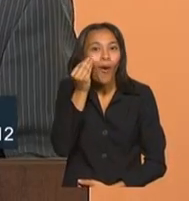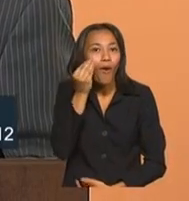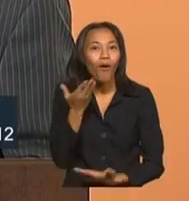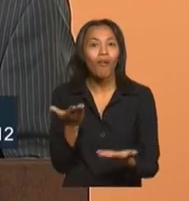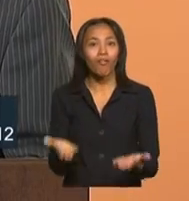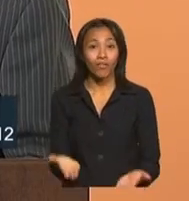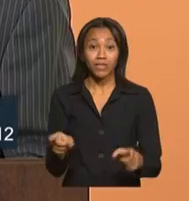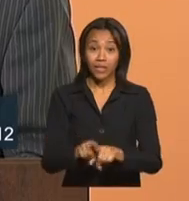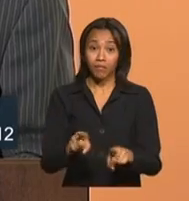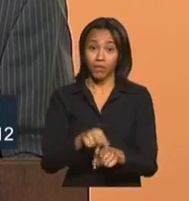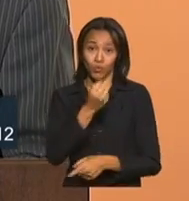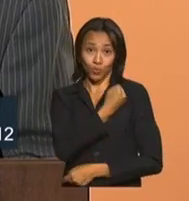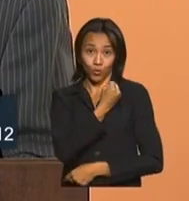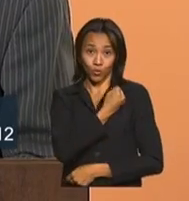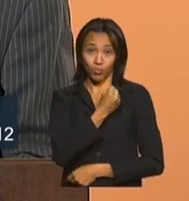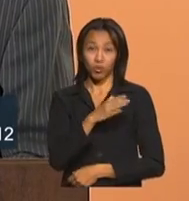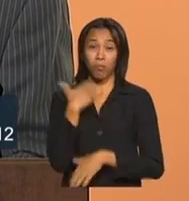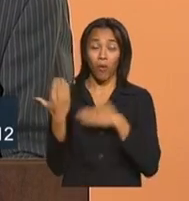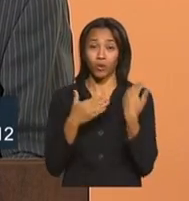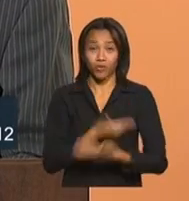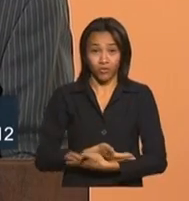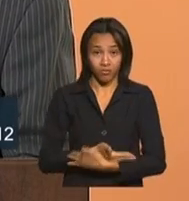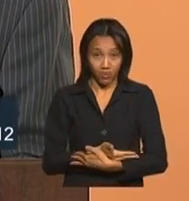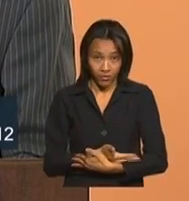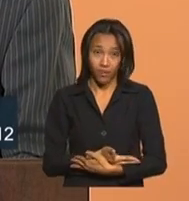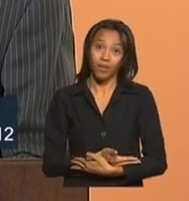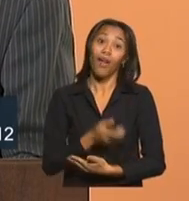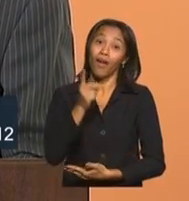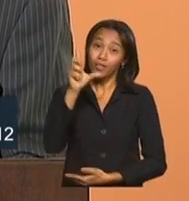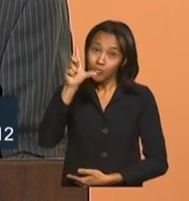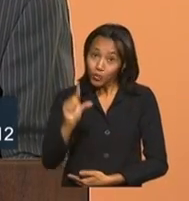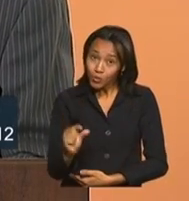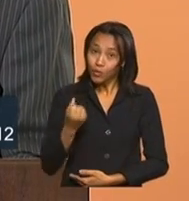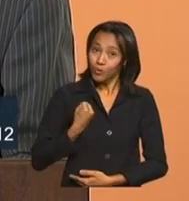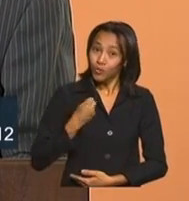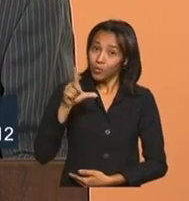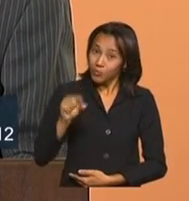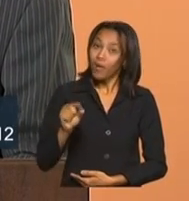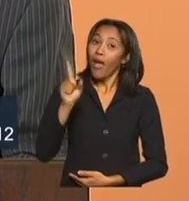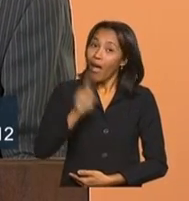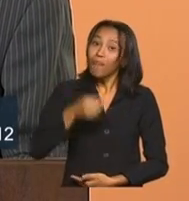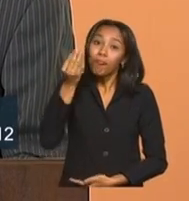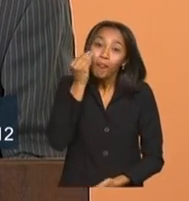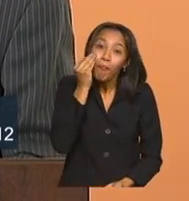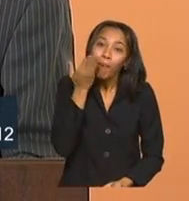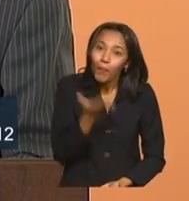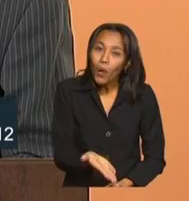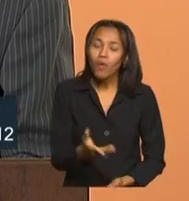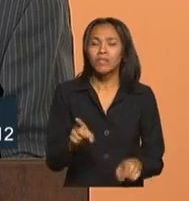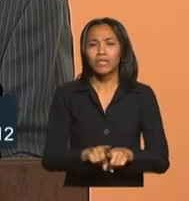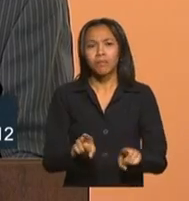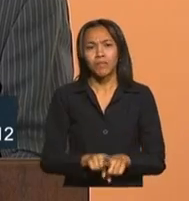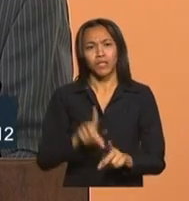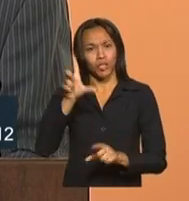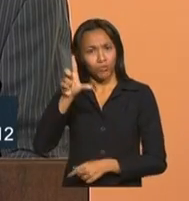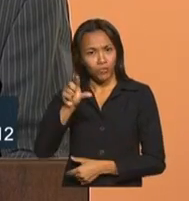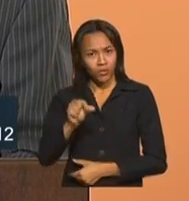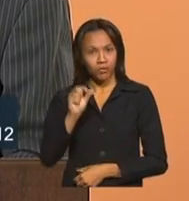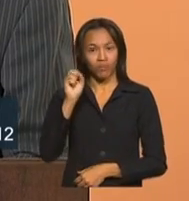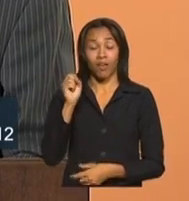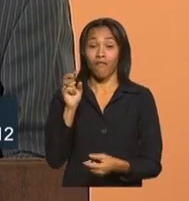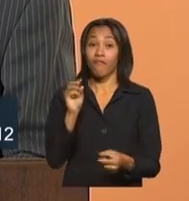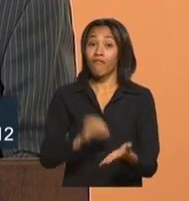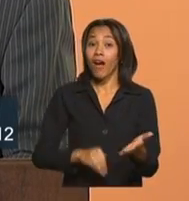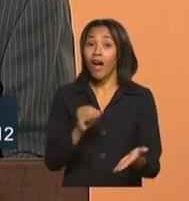A redução da mortalidade infantil é prova disso, ministro Padilha. A redução do desemprego